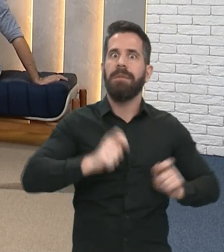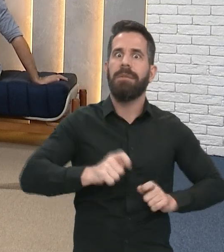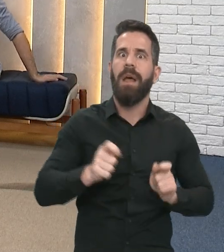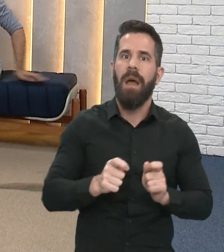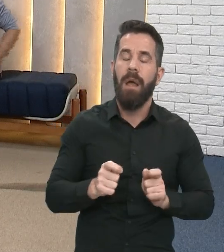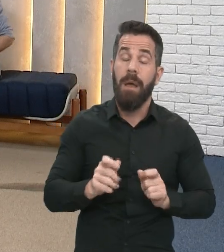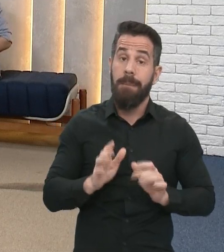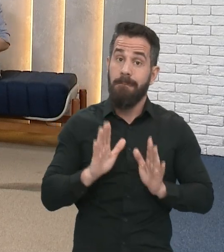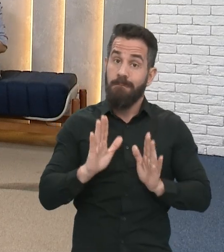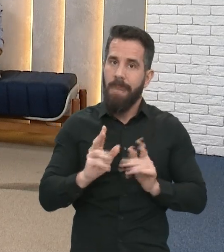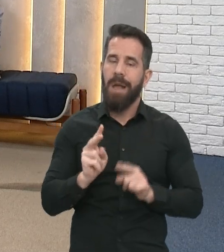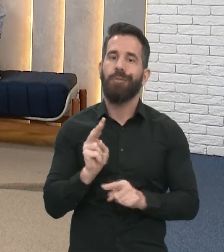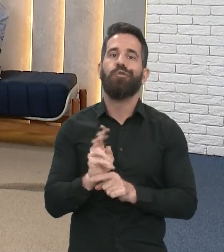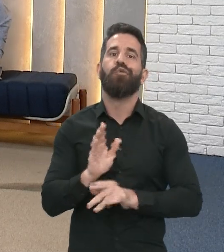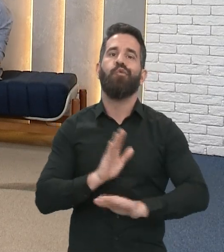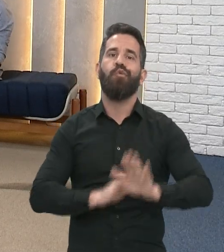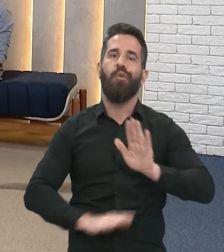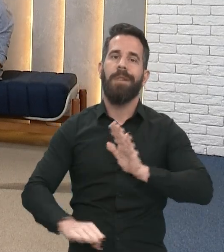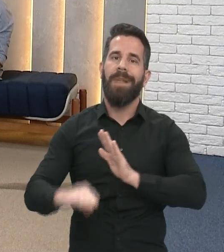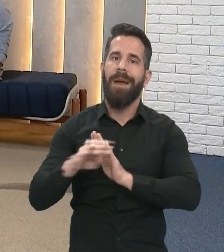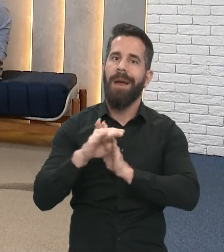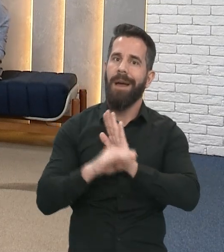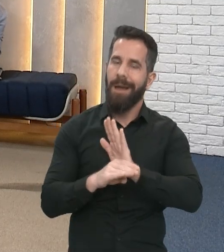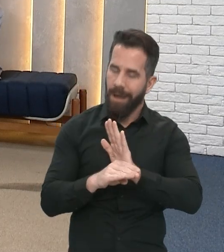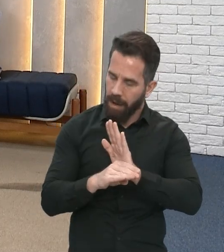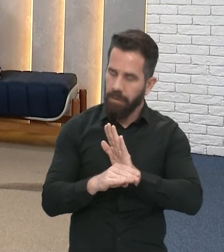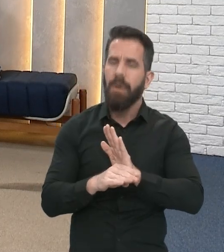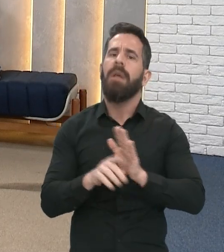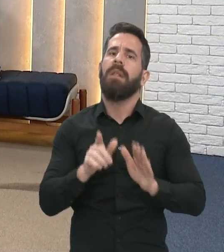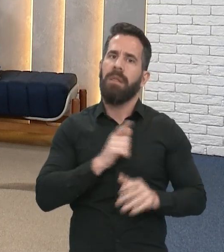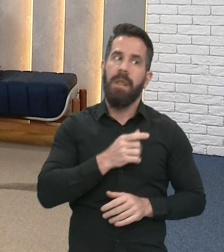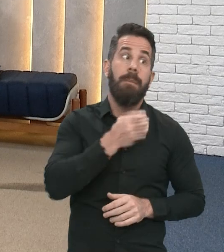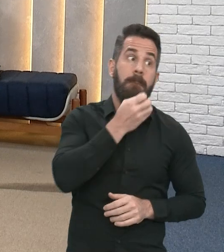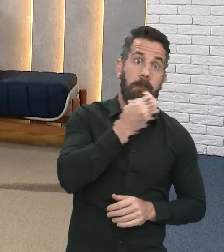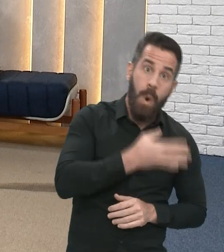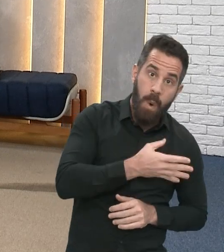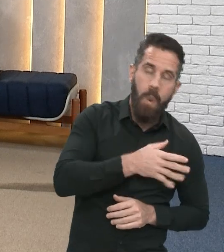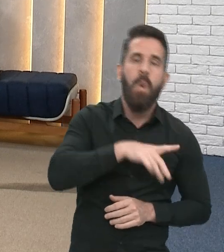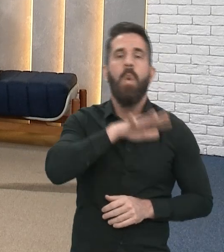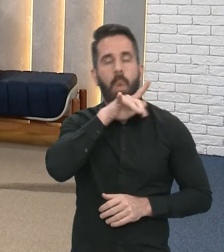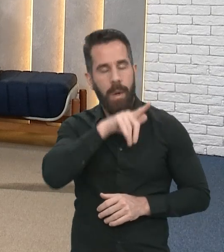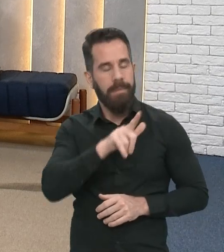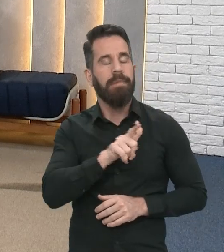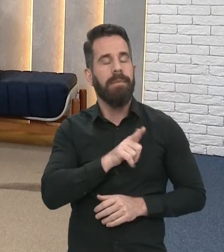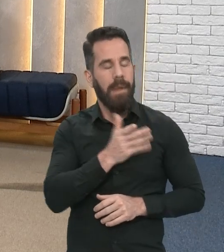entra realmente o cuidado, porque pode aprender tanto coisas boas quanto coisas ruins.